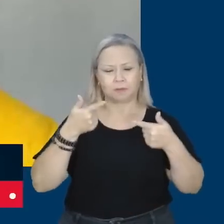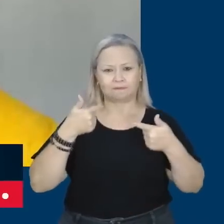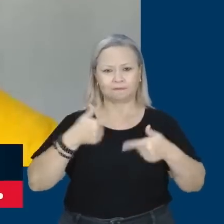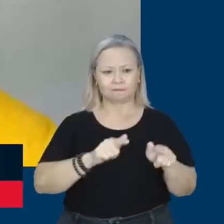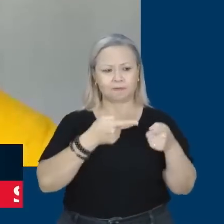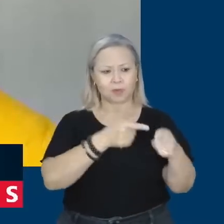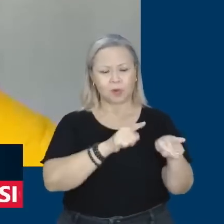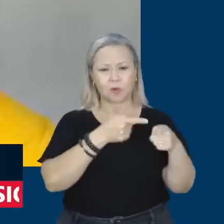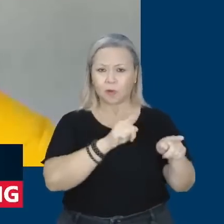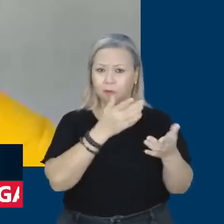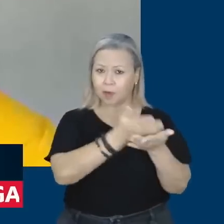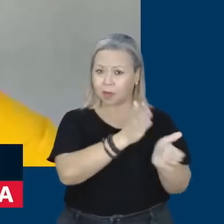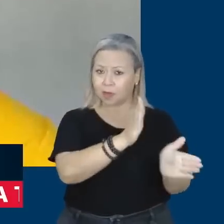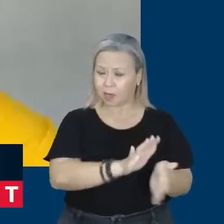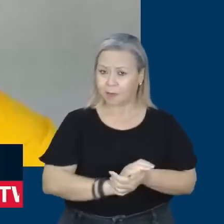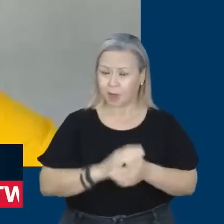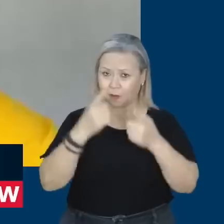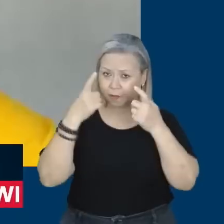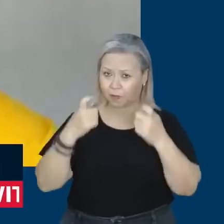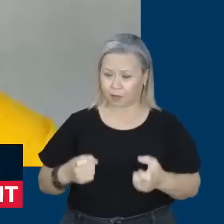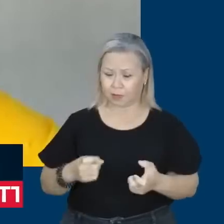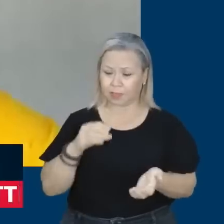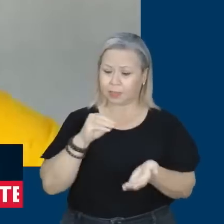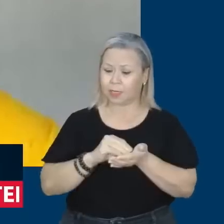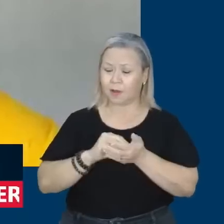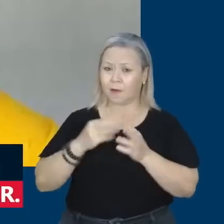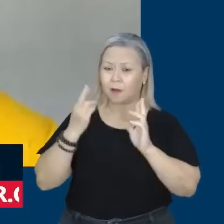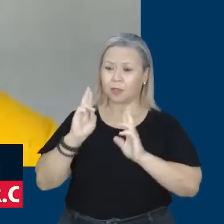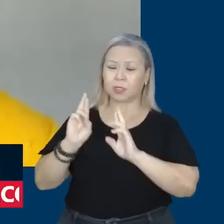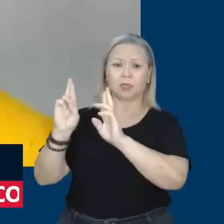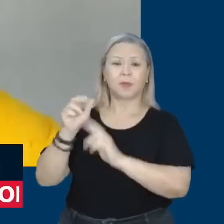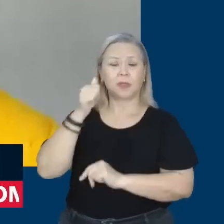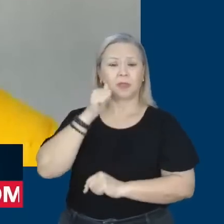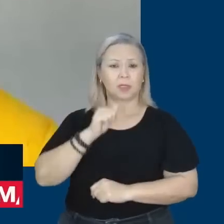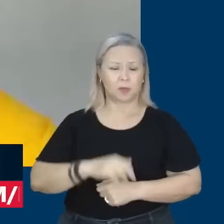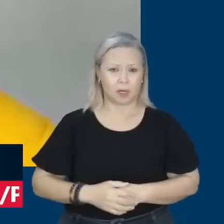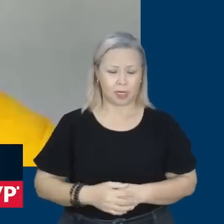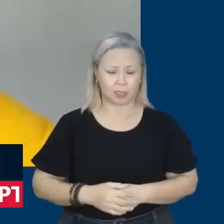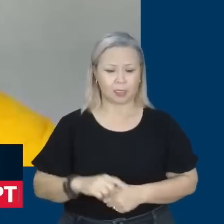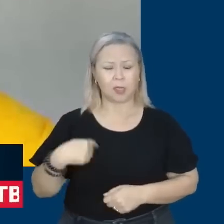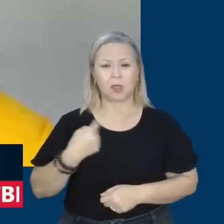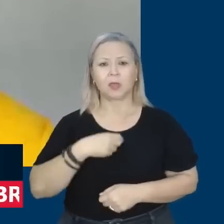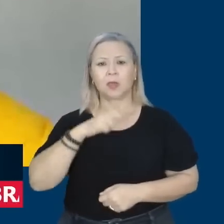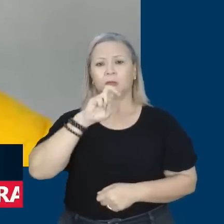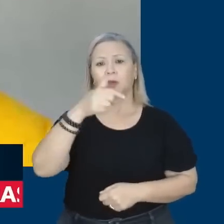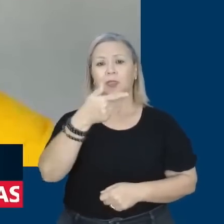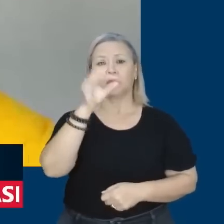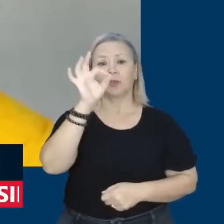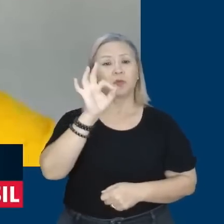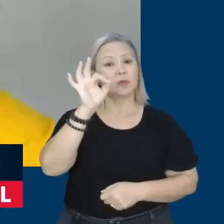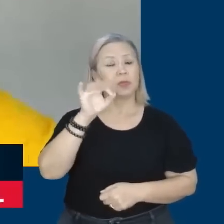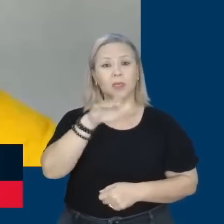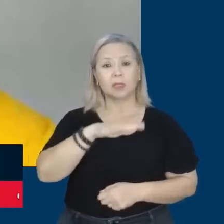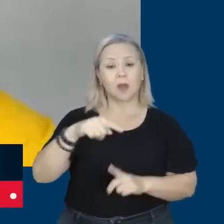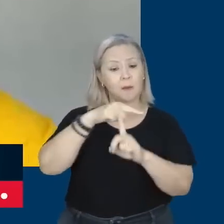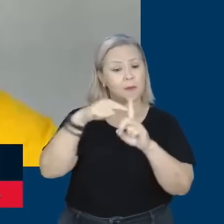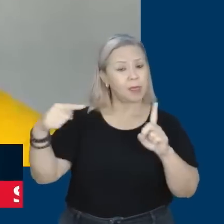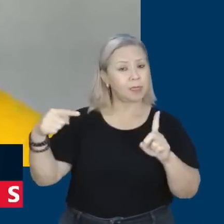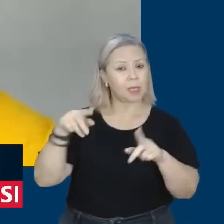violência, dessa falta de respeito às mulheres. Nós somos 52% da população. Os